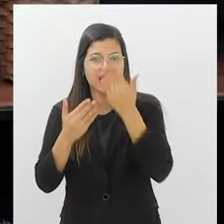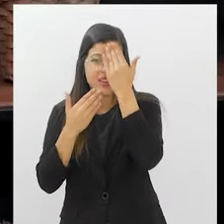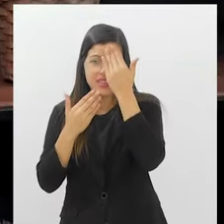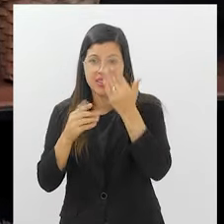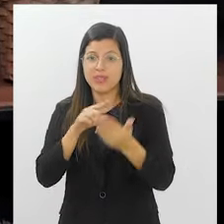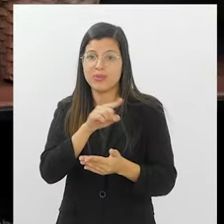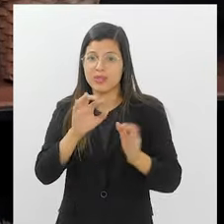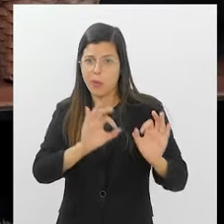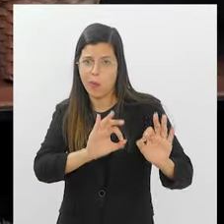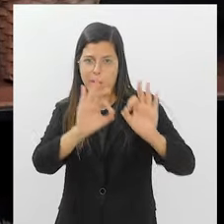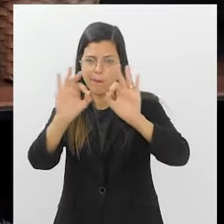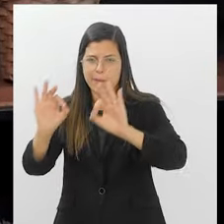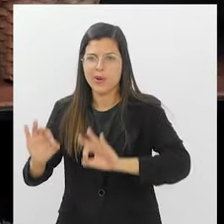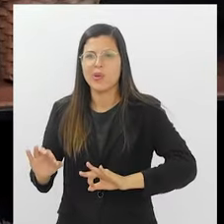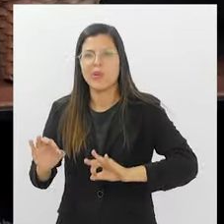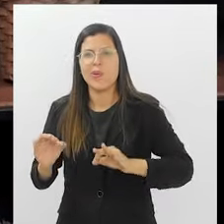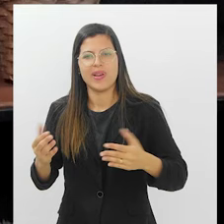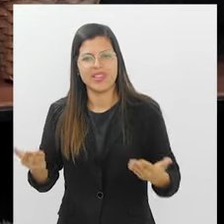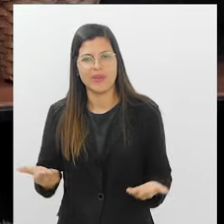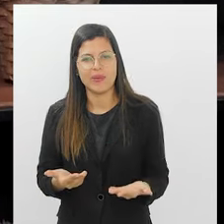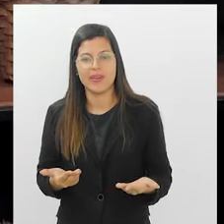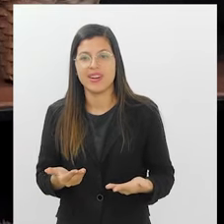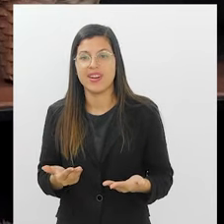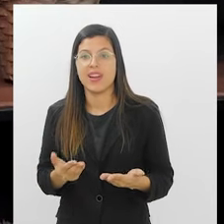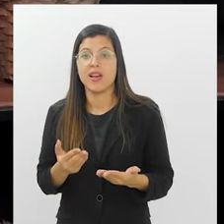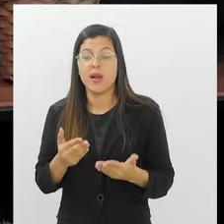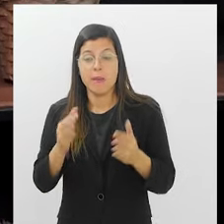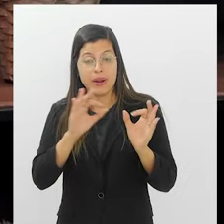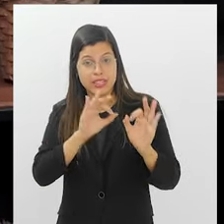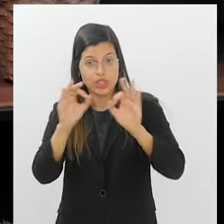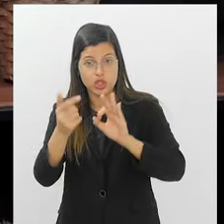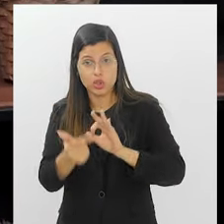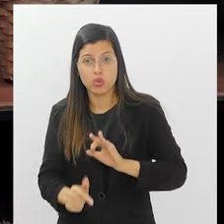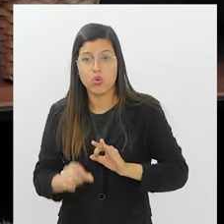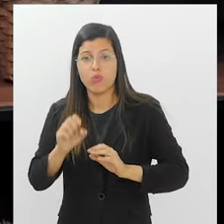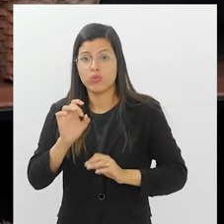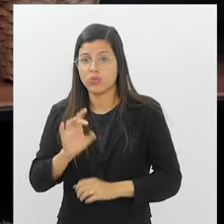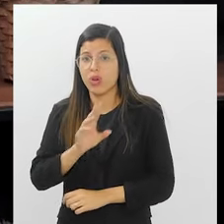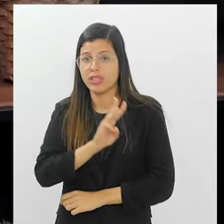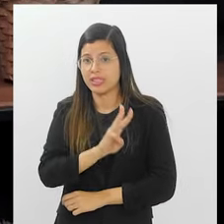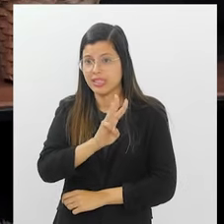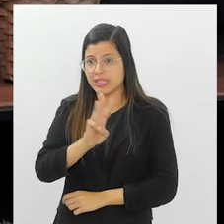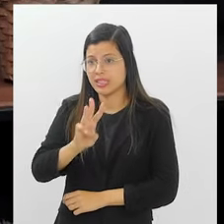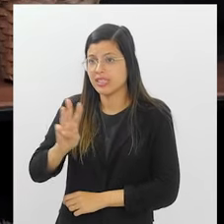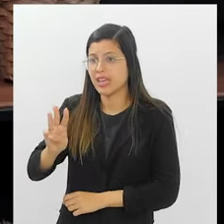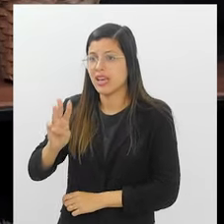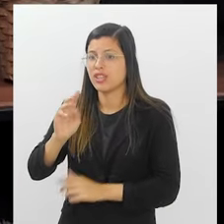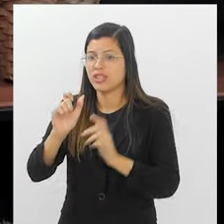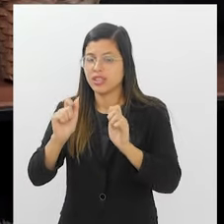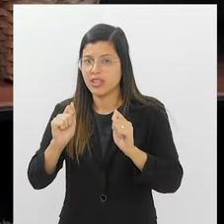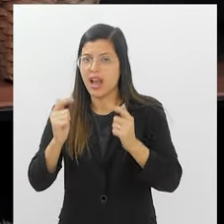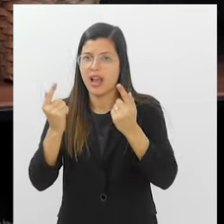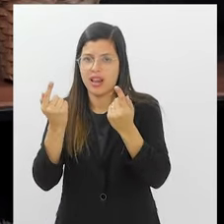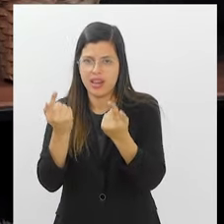aqui. Agradeço a você que nos acompanhou até agora. Para rever o programa, basta acessar o site